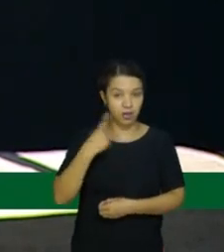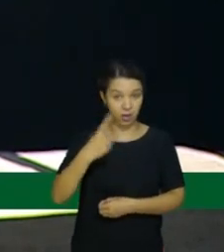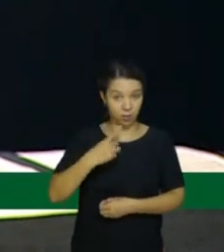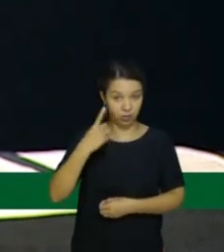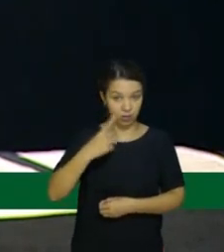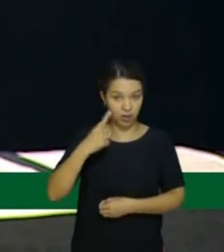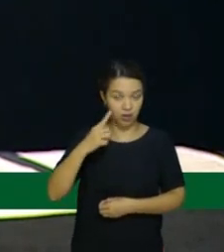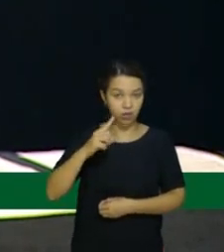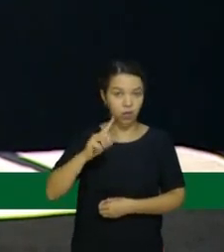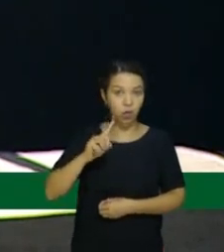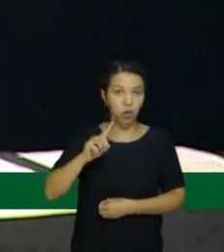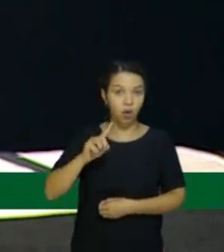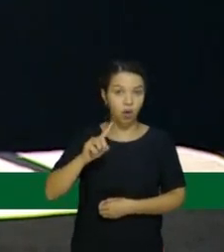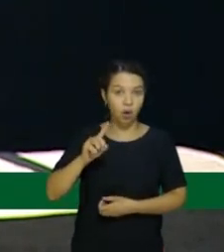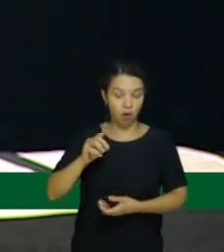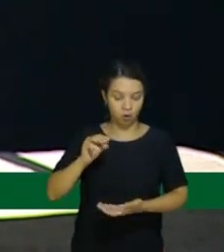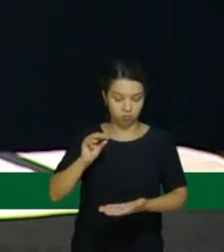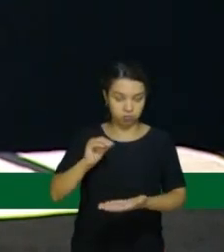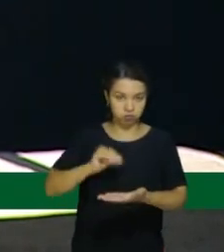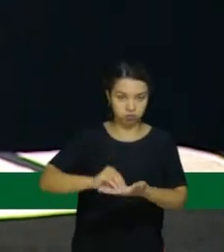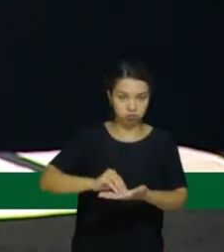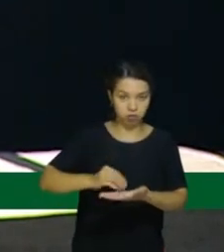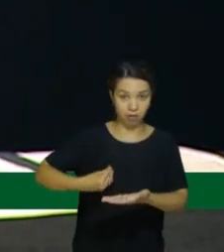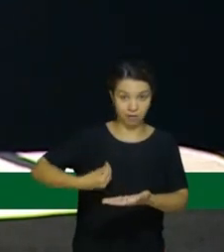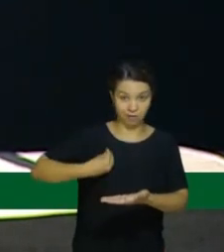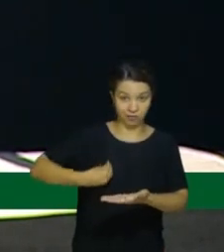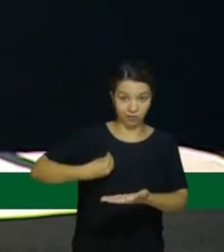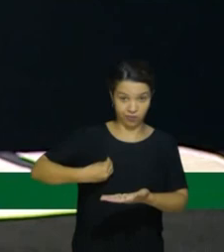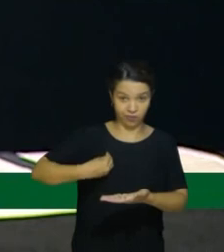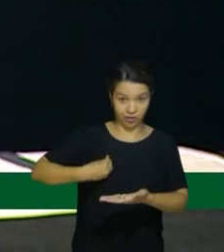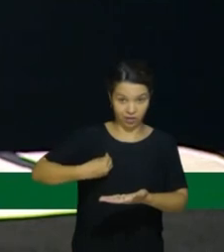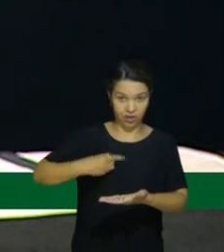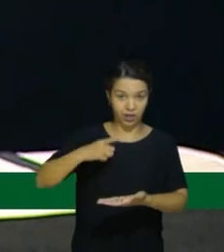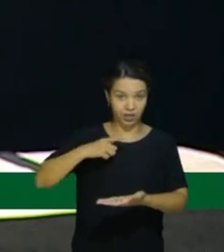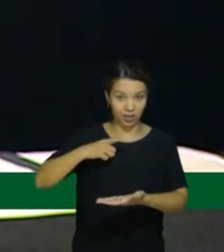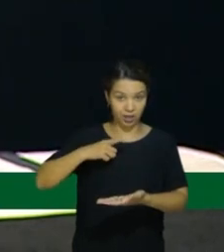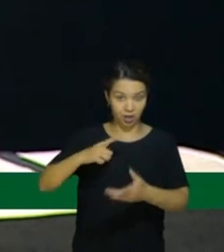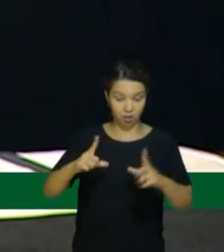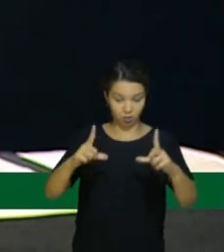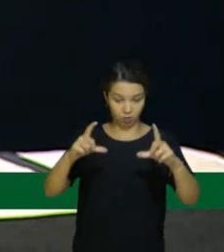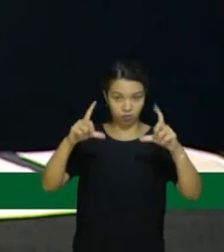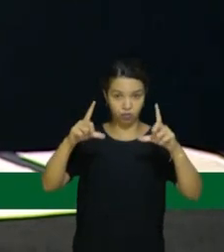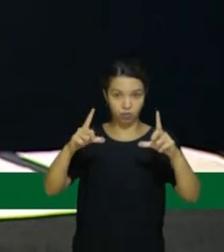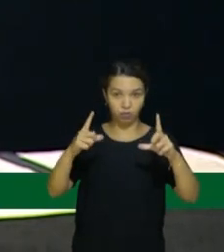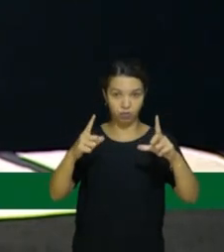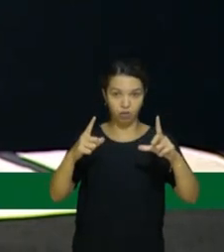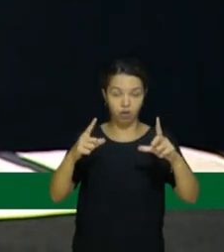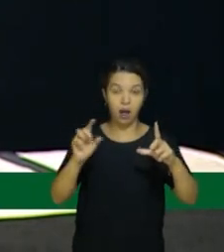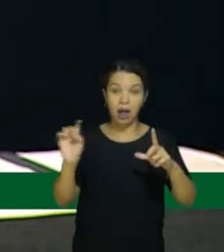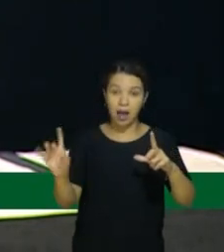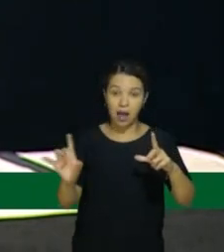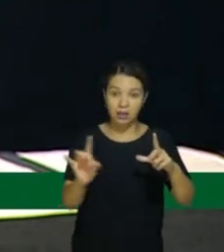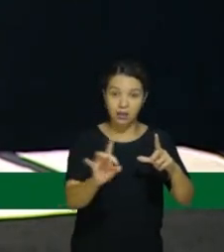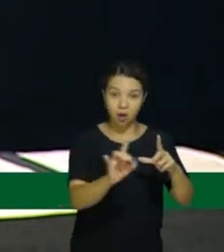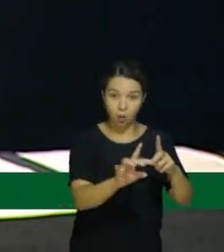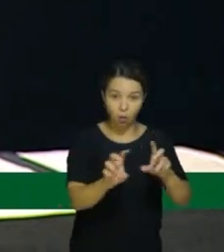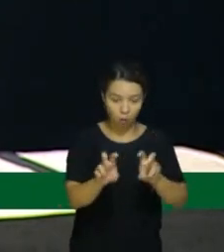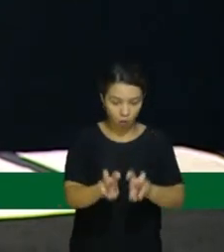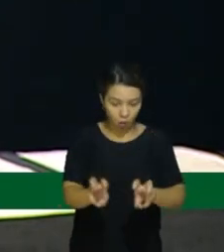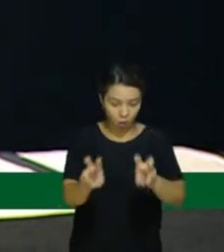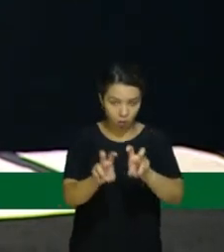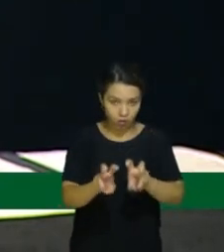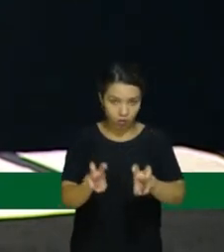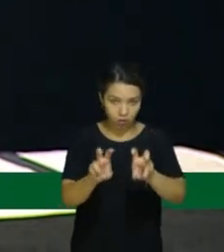facial ou seja cada Deputado tem um computador em sua mesa ele clica no botão do computador faz a leitura da